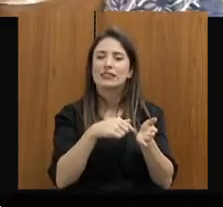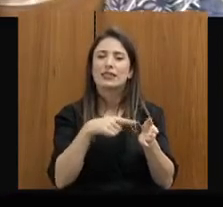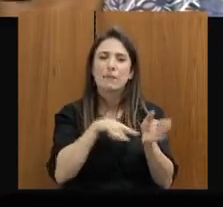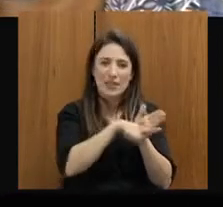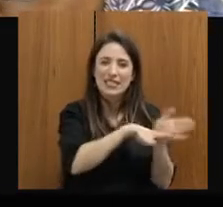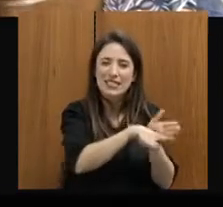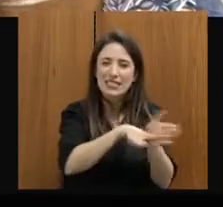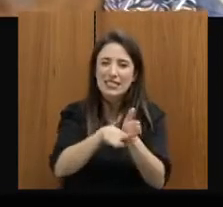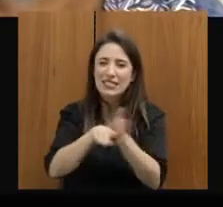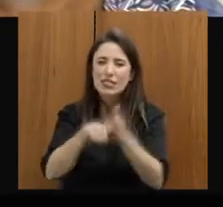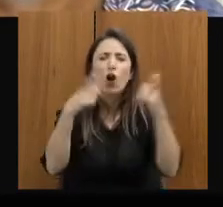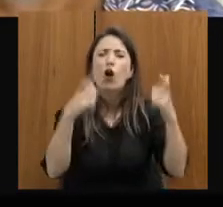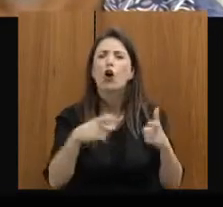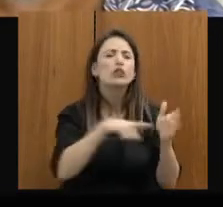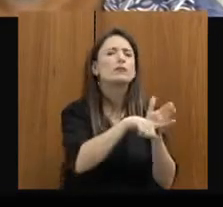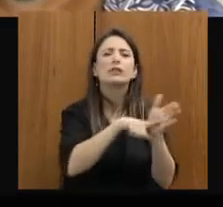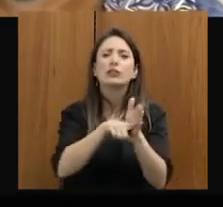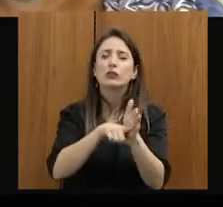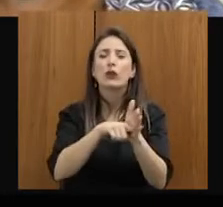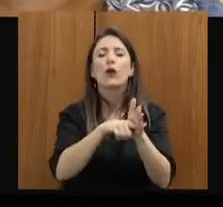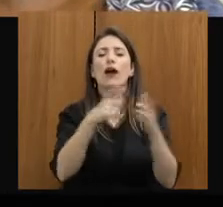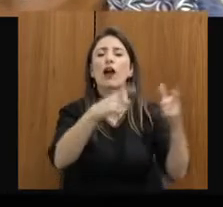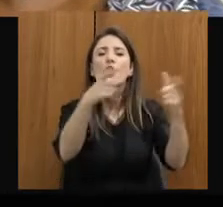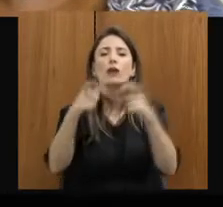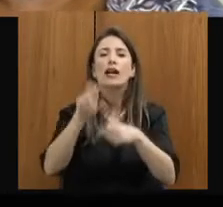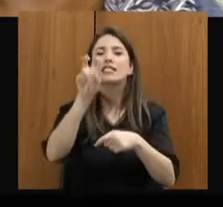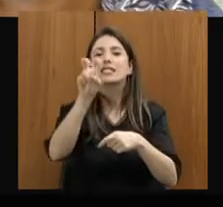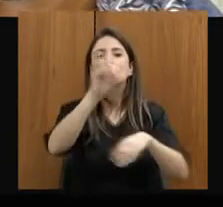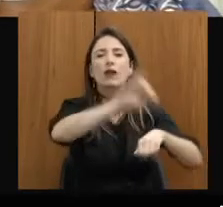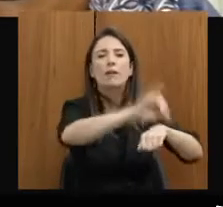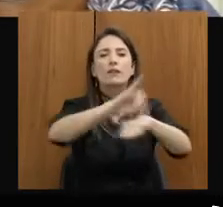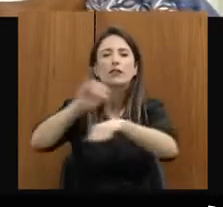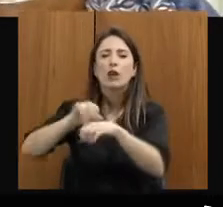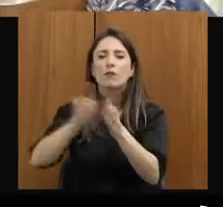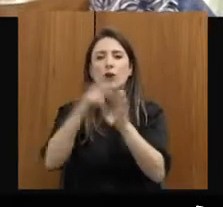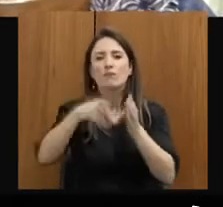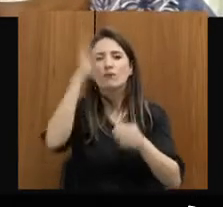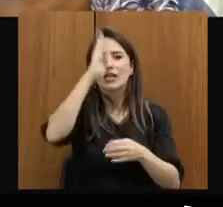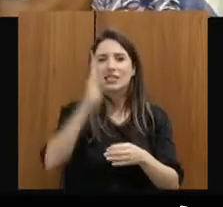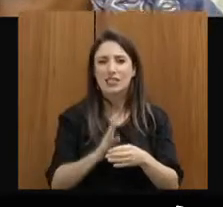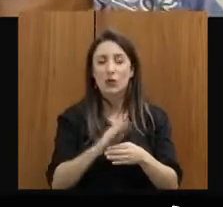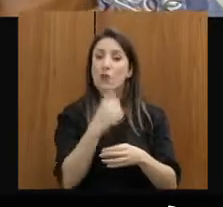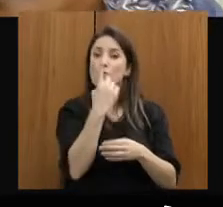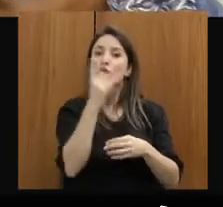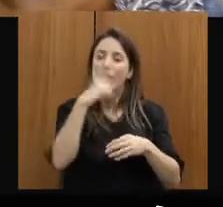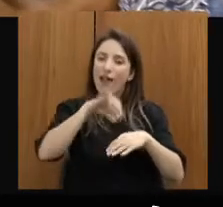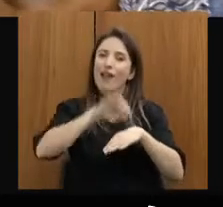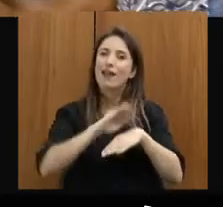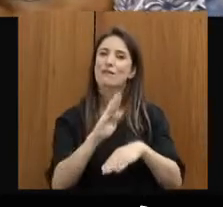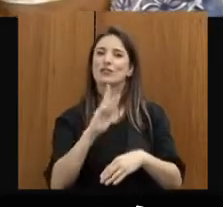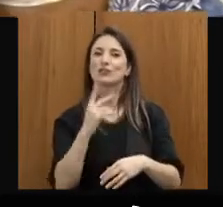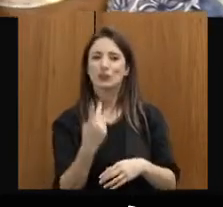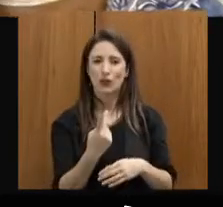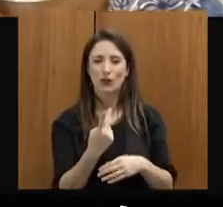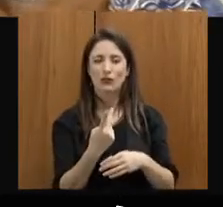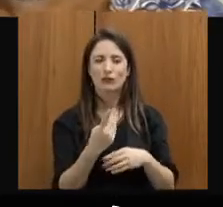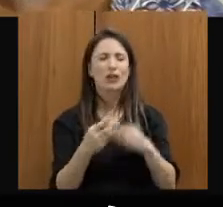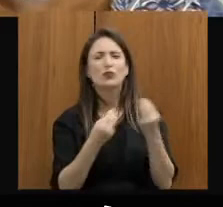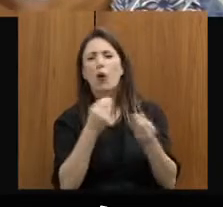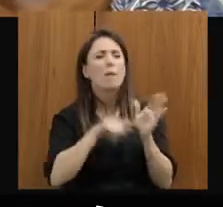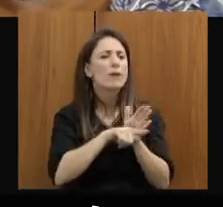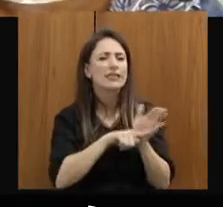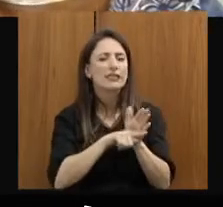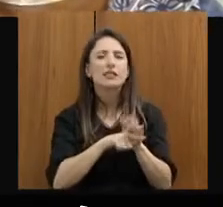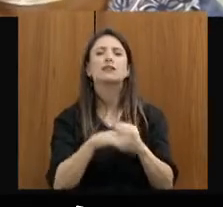capitais do Brasil e uma Belo Horizonte é um levantamento socioeconômico e cultural que foi de casa em casa